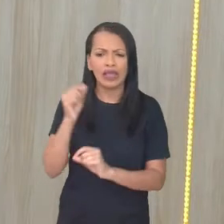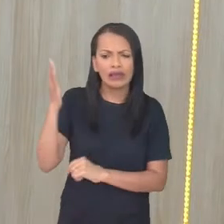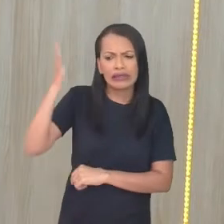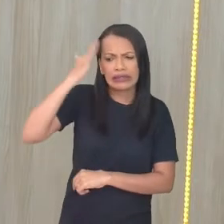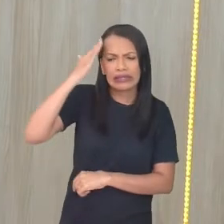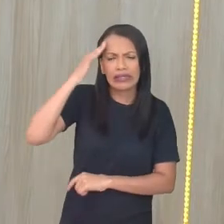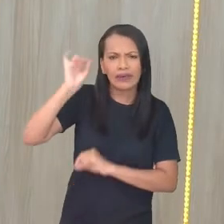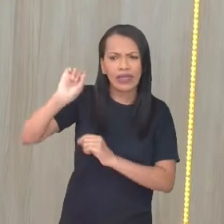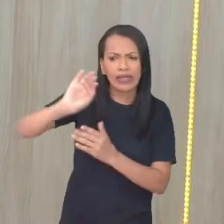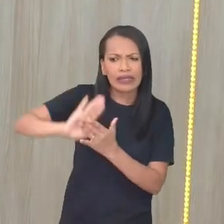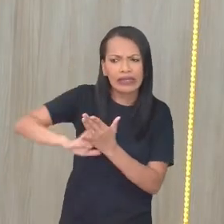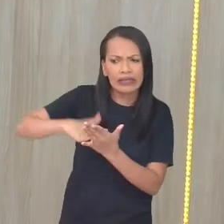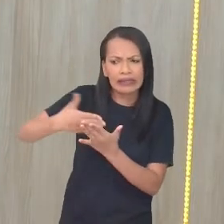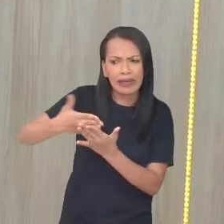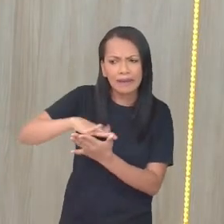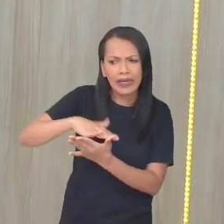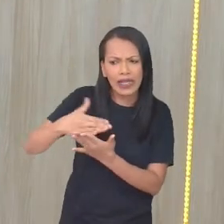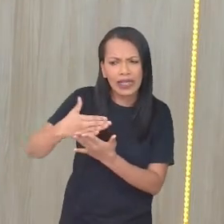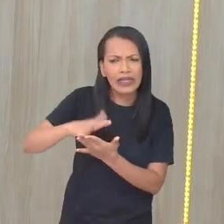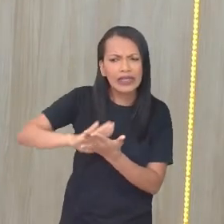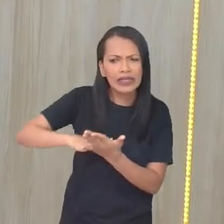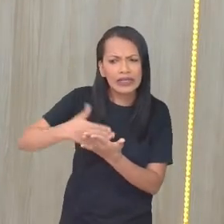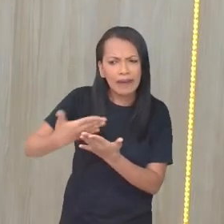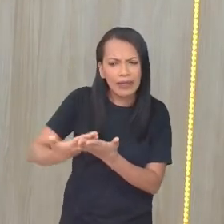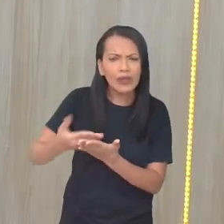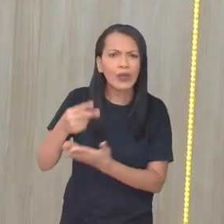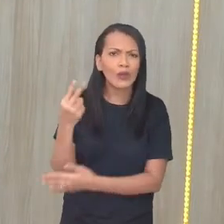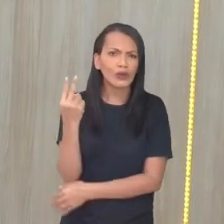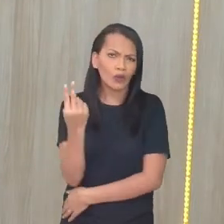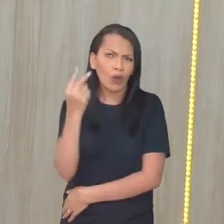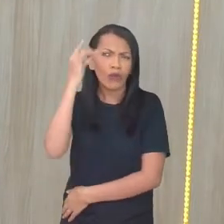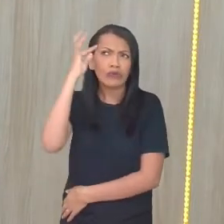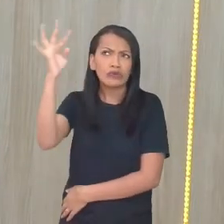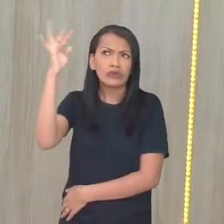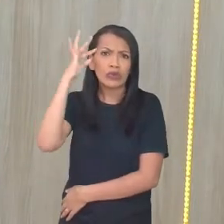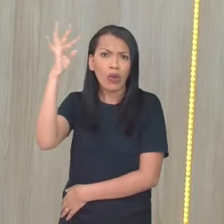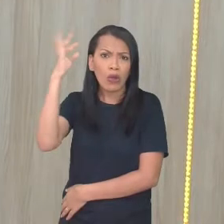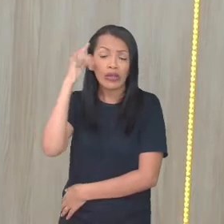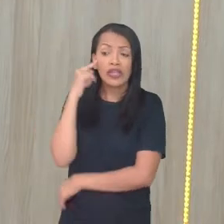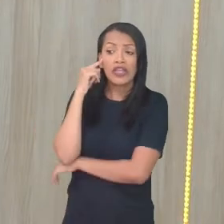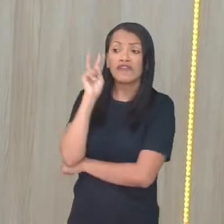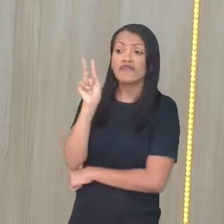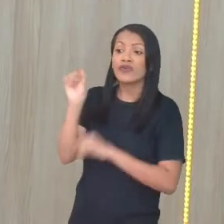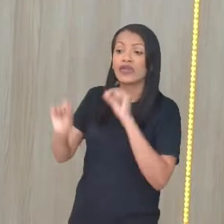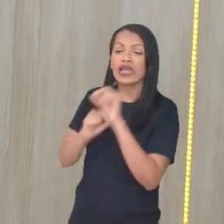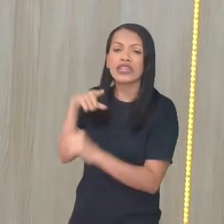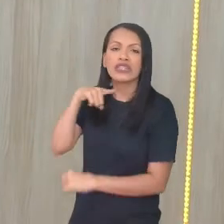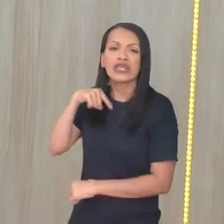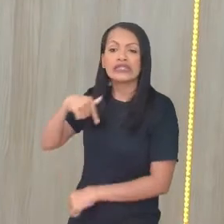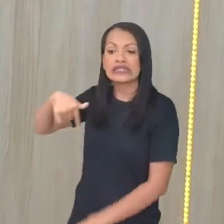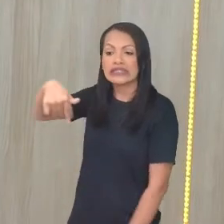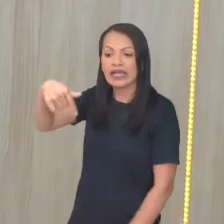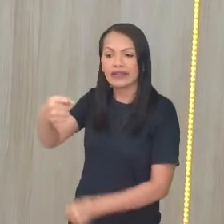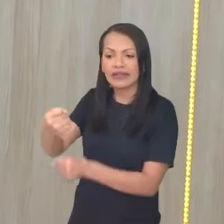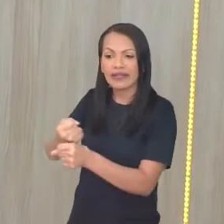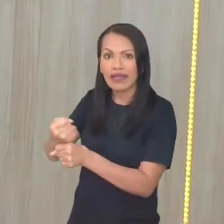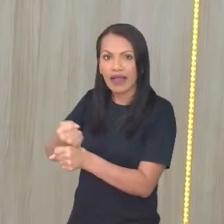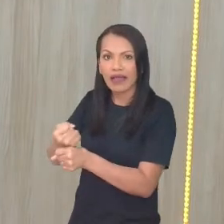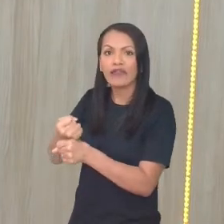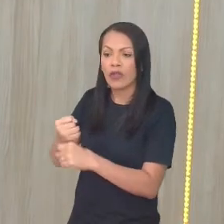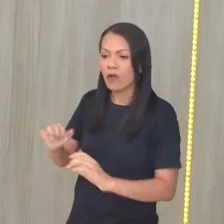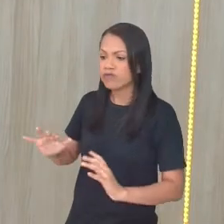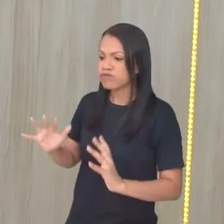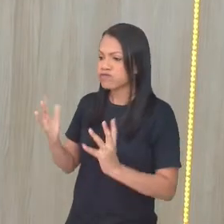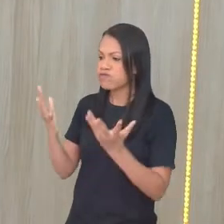2 sonhos, né, do faraó, e ele previu ali 7 anos, né, de grande fartura e 7 anos de crise,